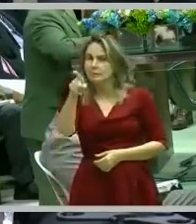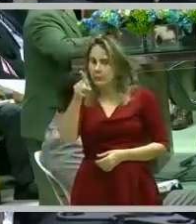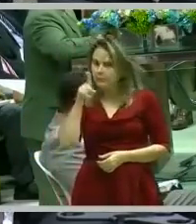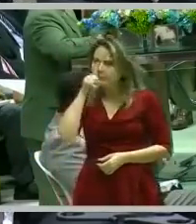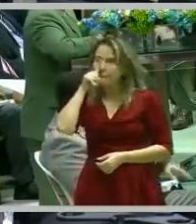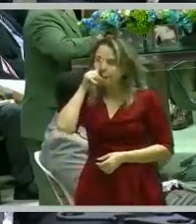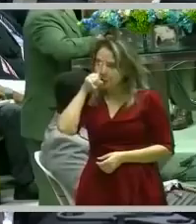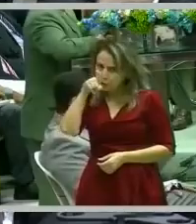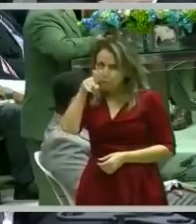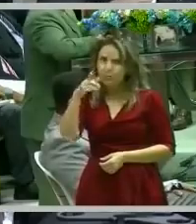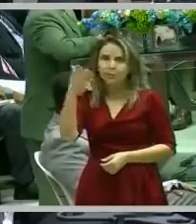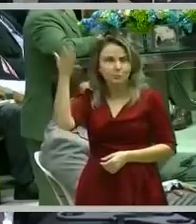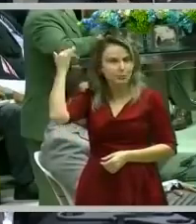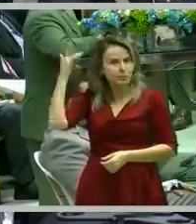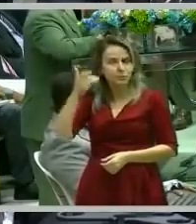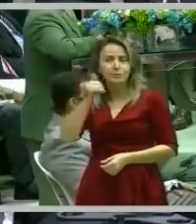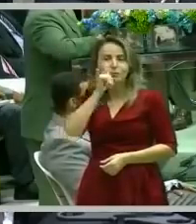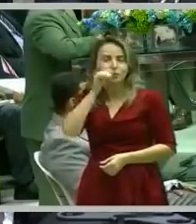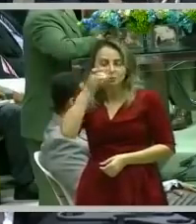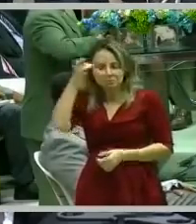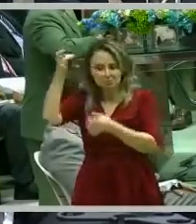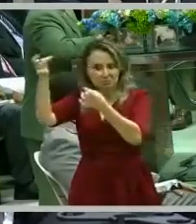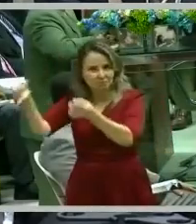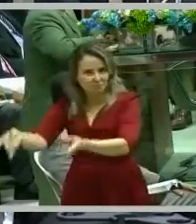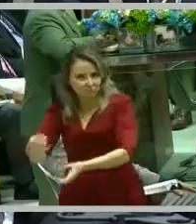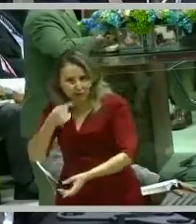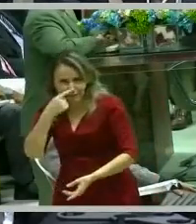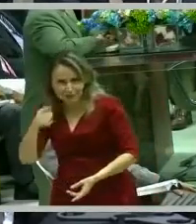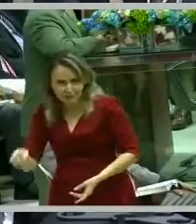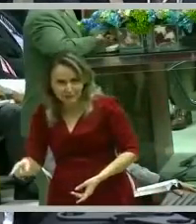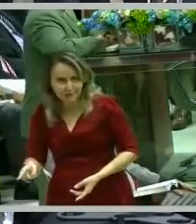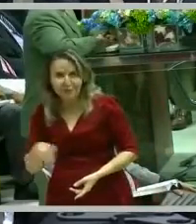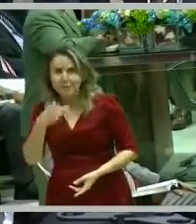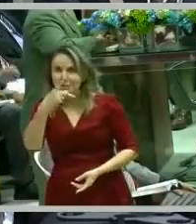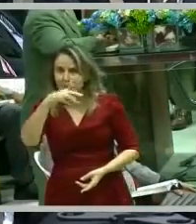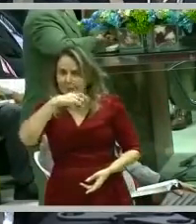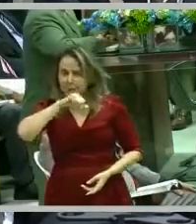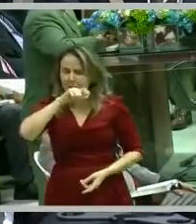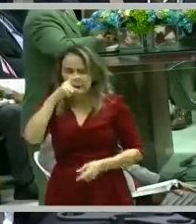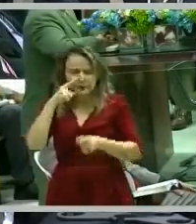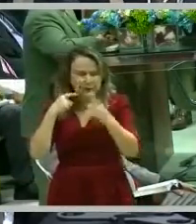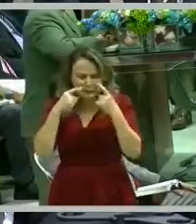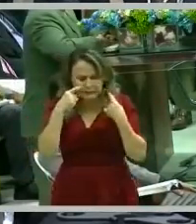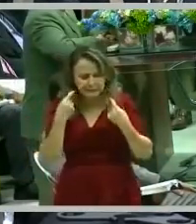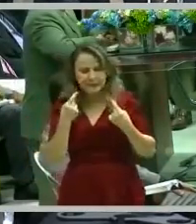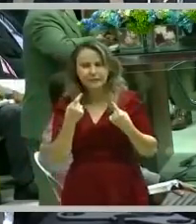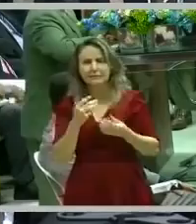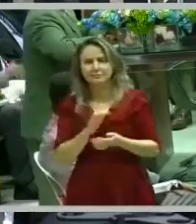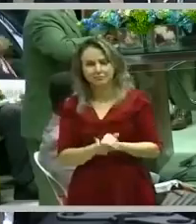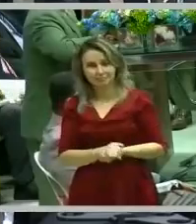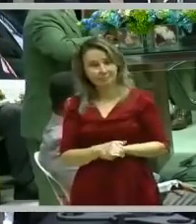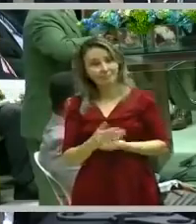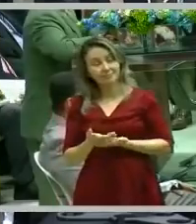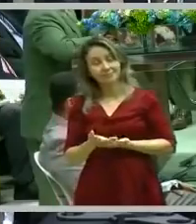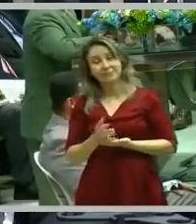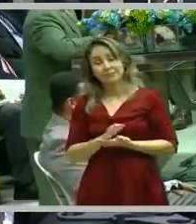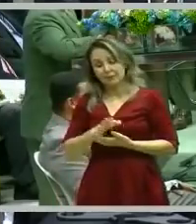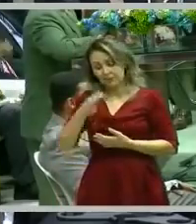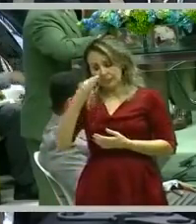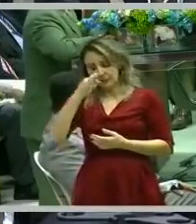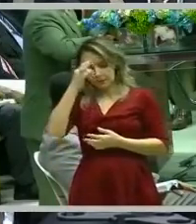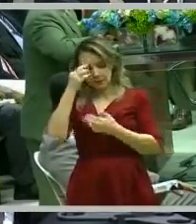Jogasse o cachimbo do velho e o velho ficou já chorando. Glória a Deus. Meus amados irmãos, então esse revestimento é